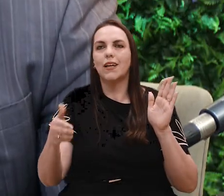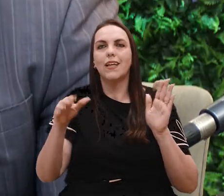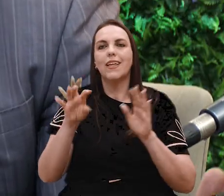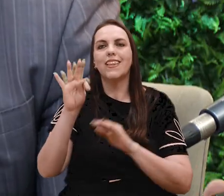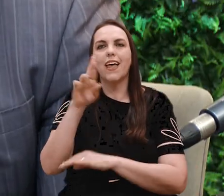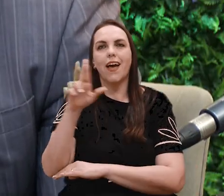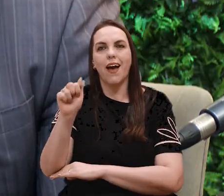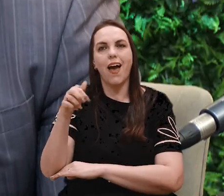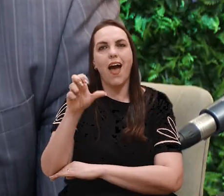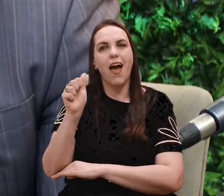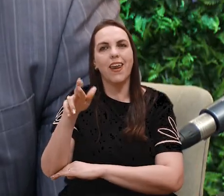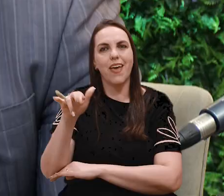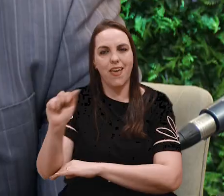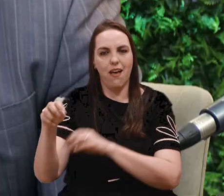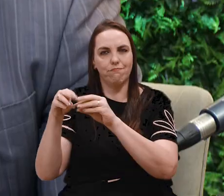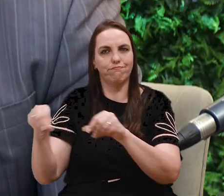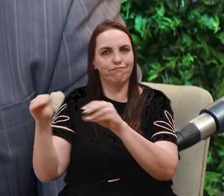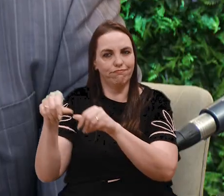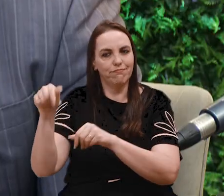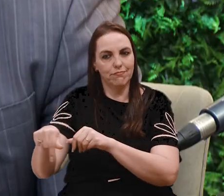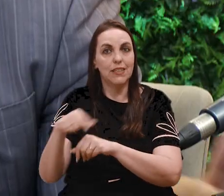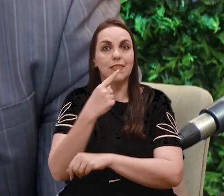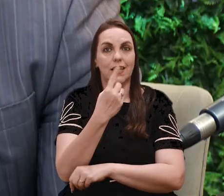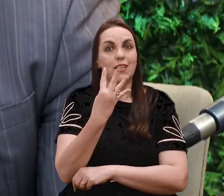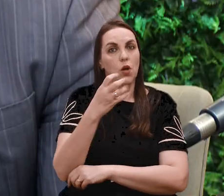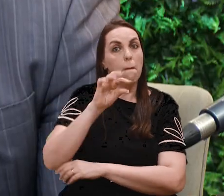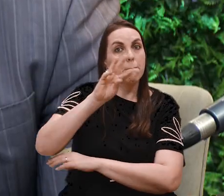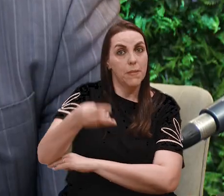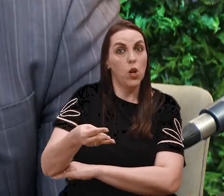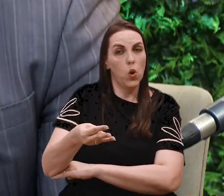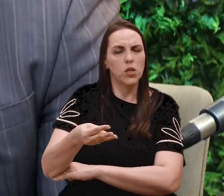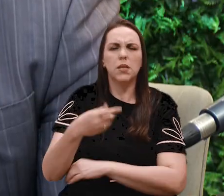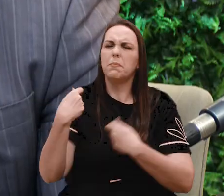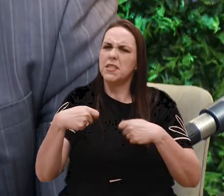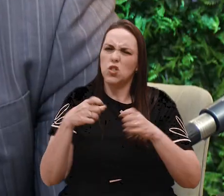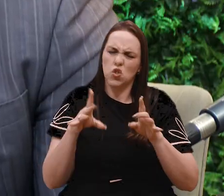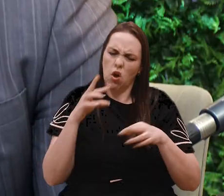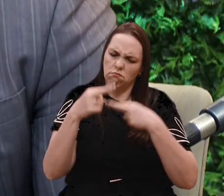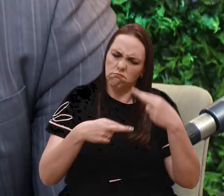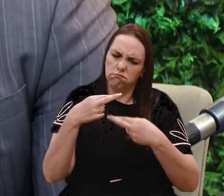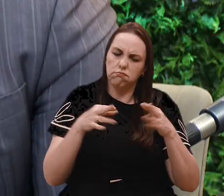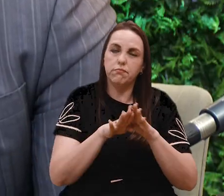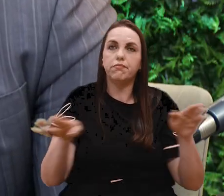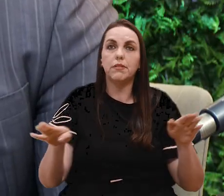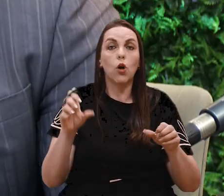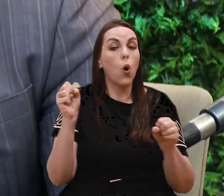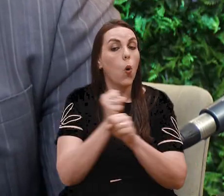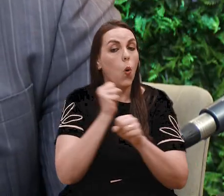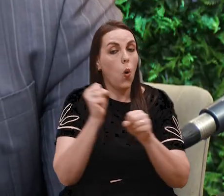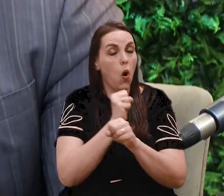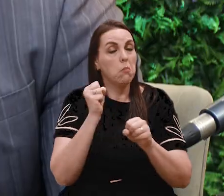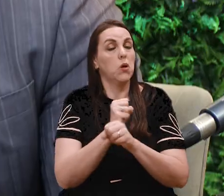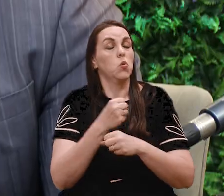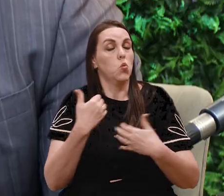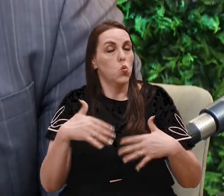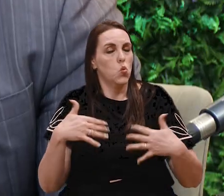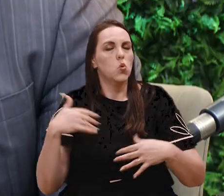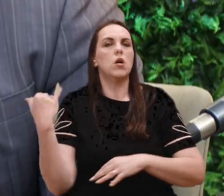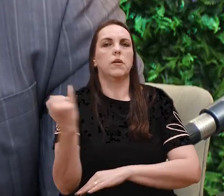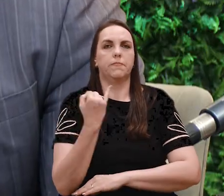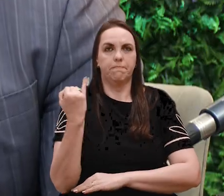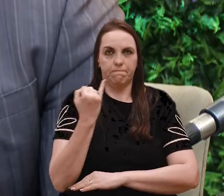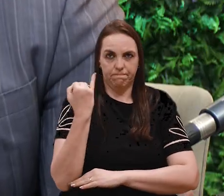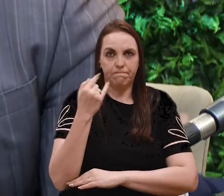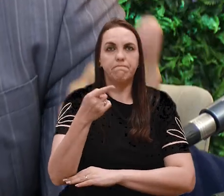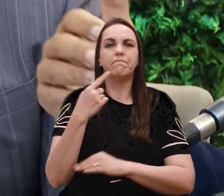Essa recuperação não vai ser apenas uma revitalização, vai ter obras bastante importantes para que